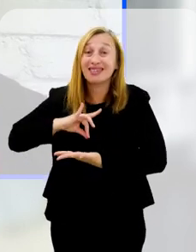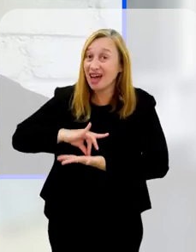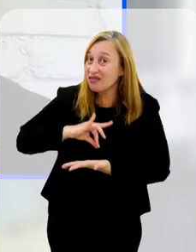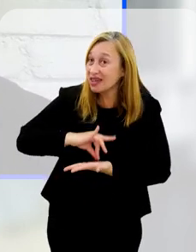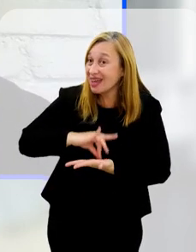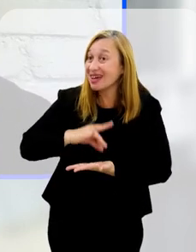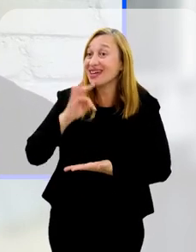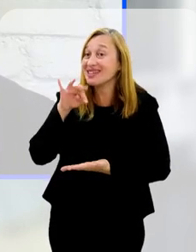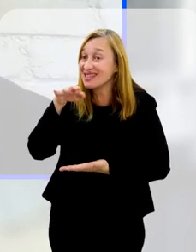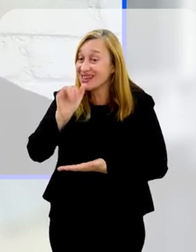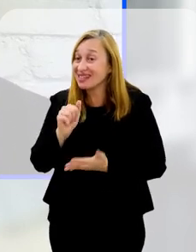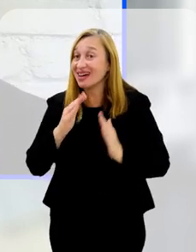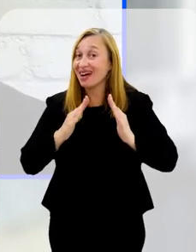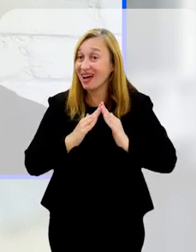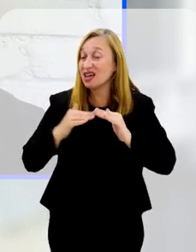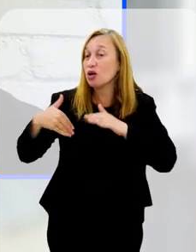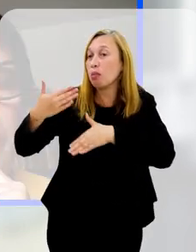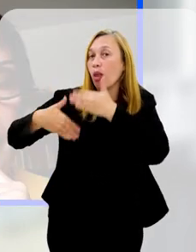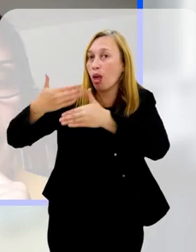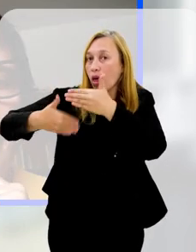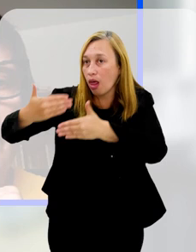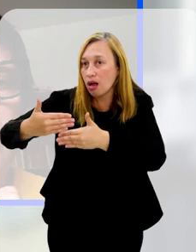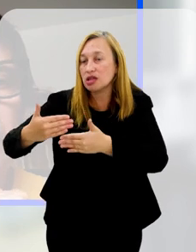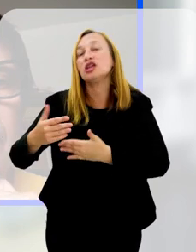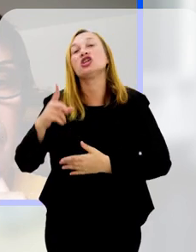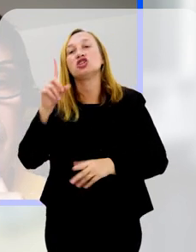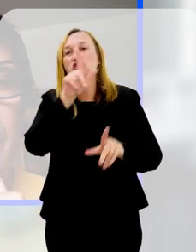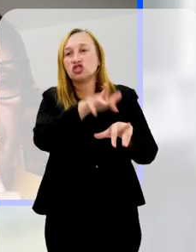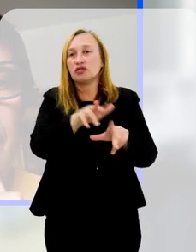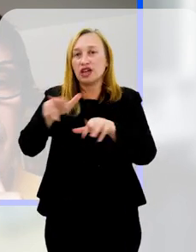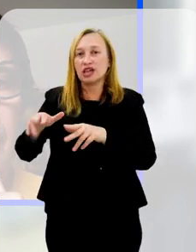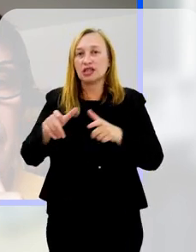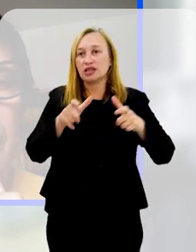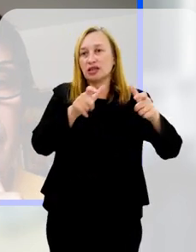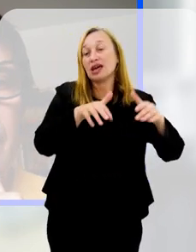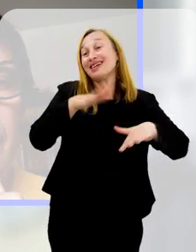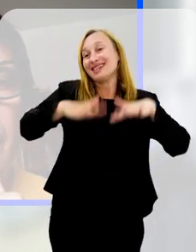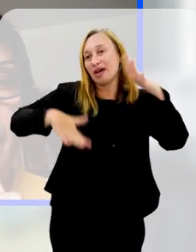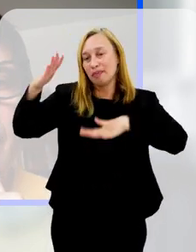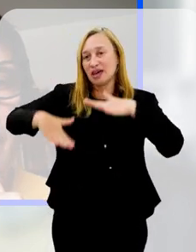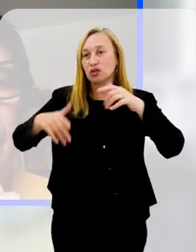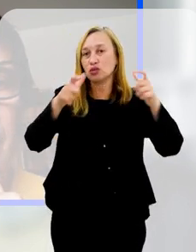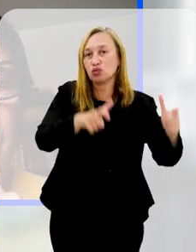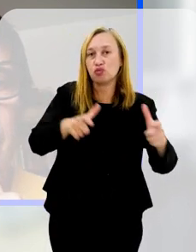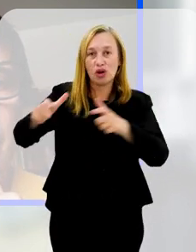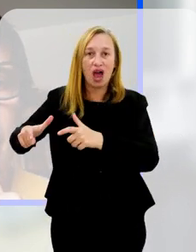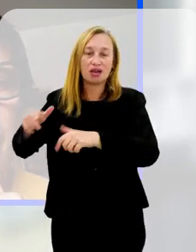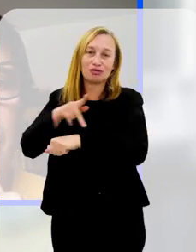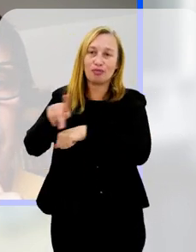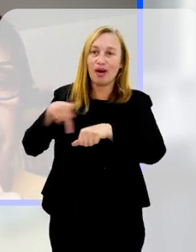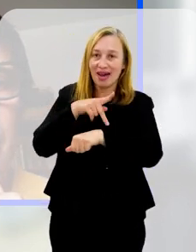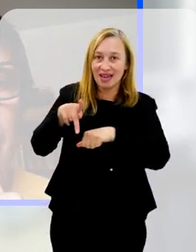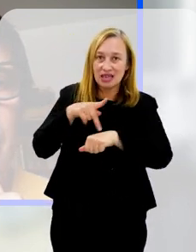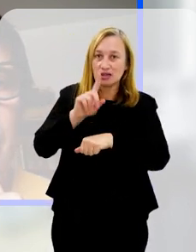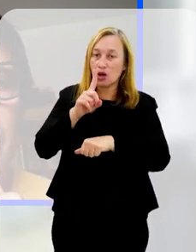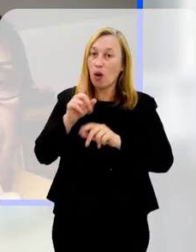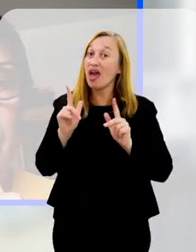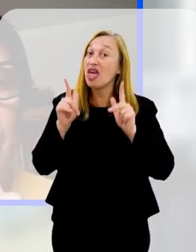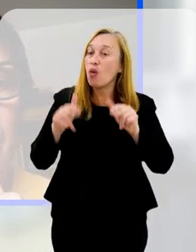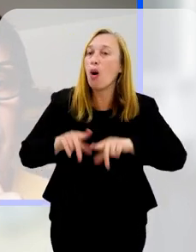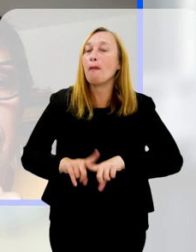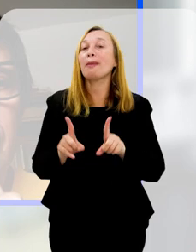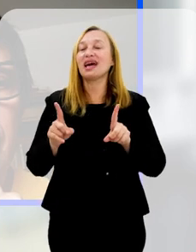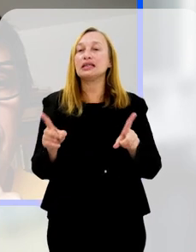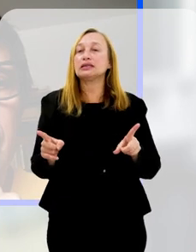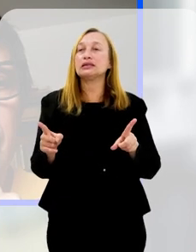também dizer o seguinte, que na verdade as santas casas evoluíram de maneira diferente em cada lugar do país, não